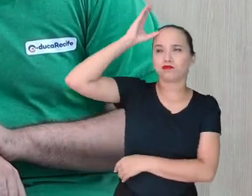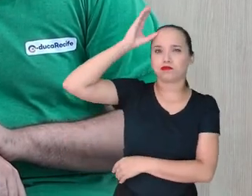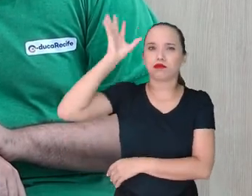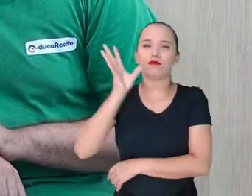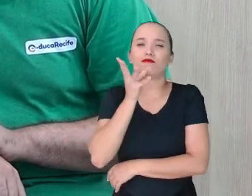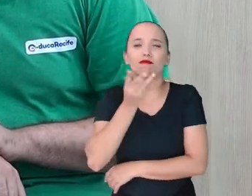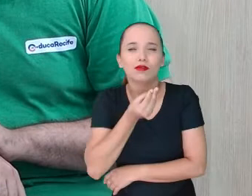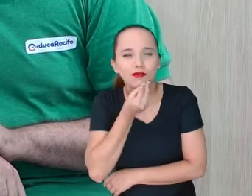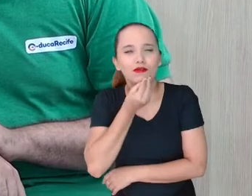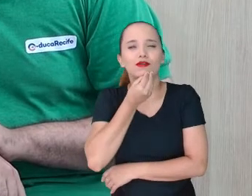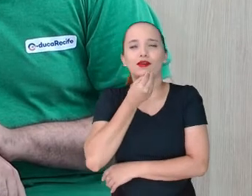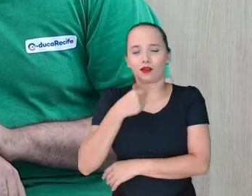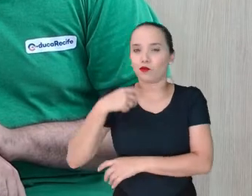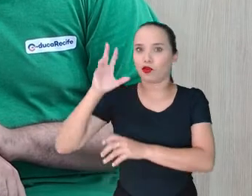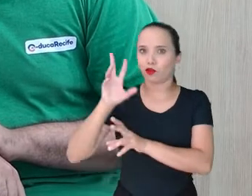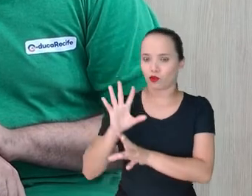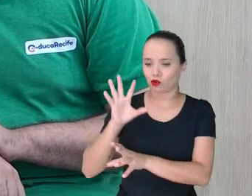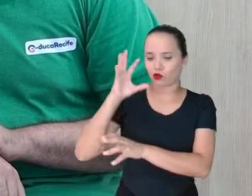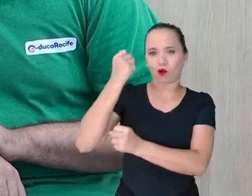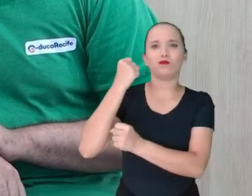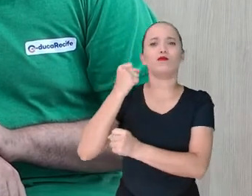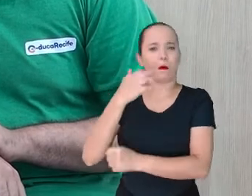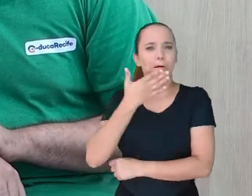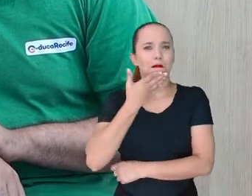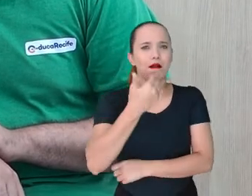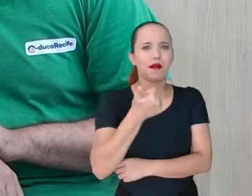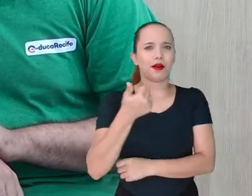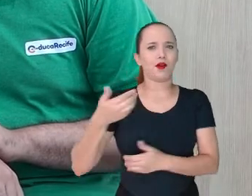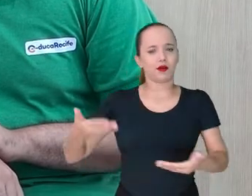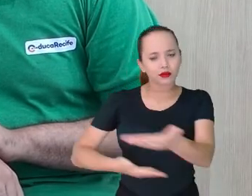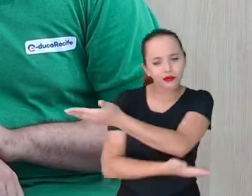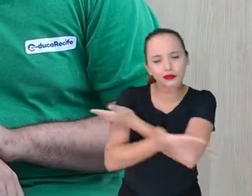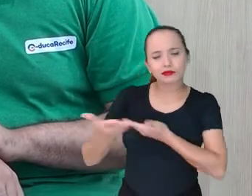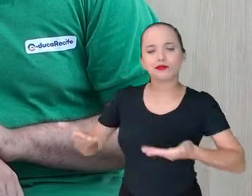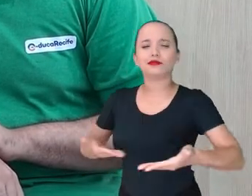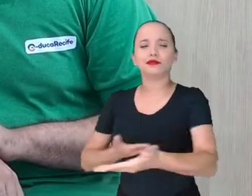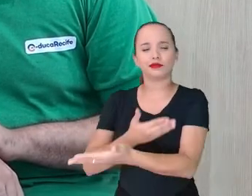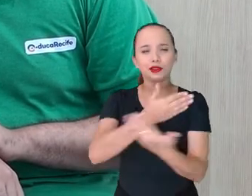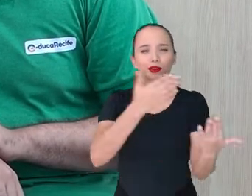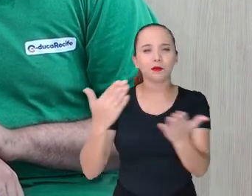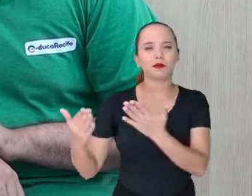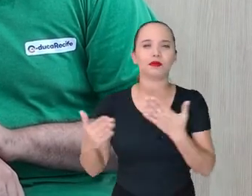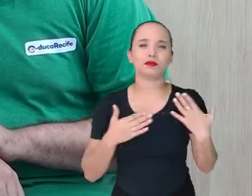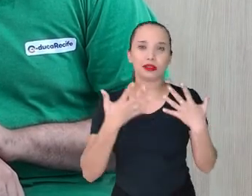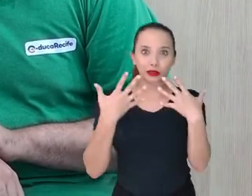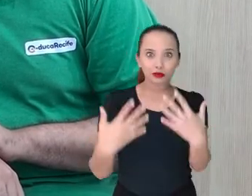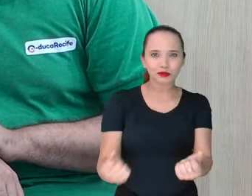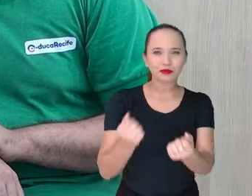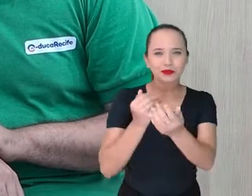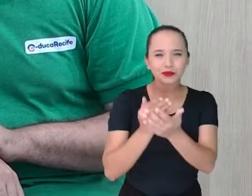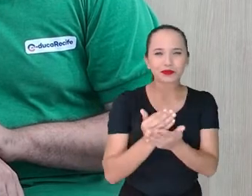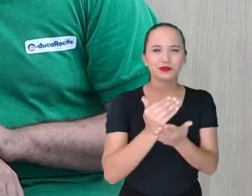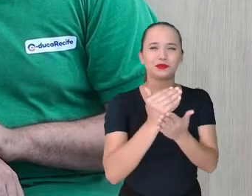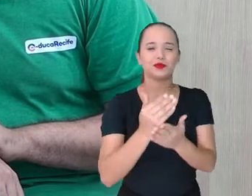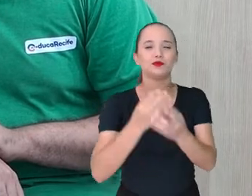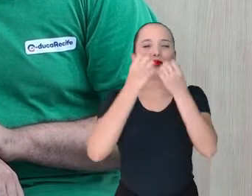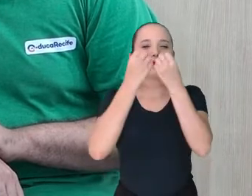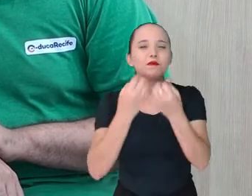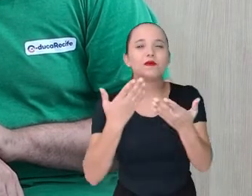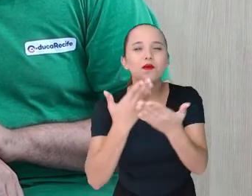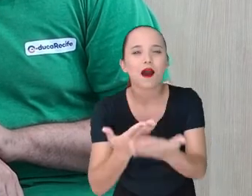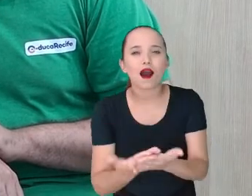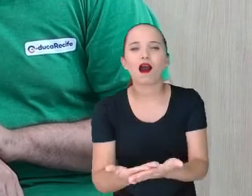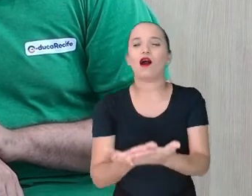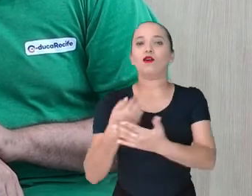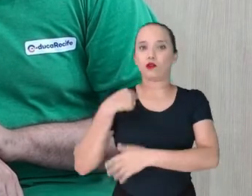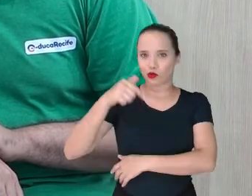gente fortalece nosso aprendizado quando a gente faz essa troca, né, esse diálogo. Então, vamos lá. Bons estudos, eu já estou